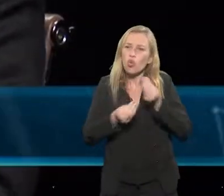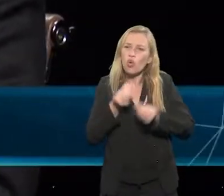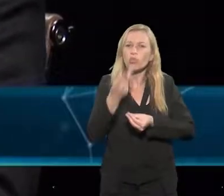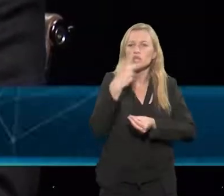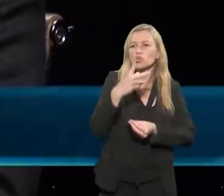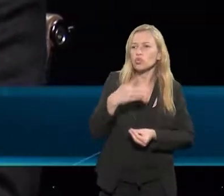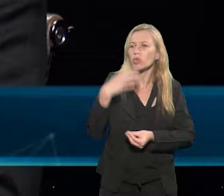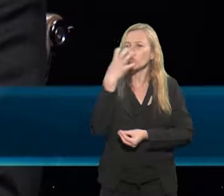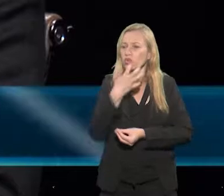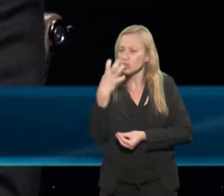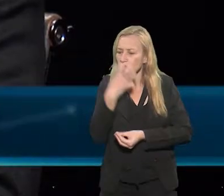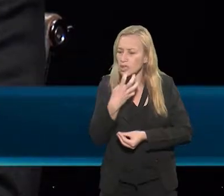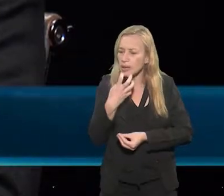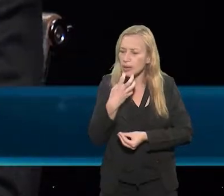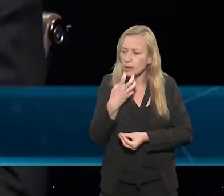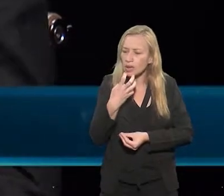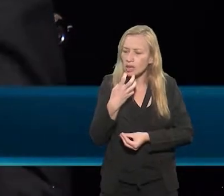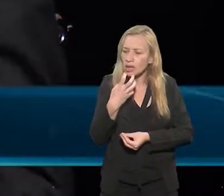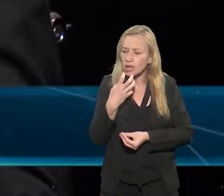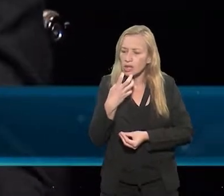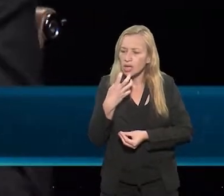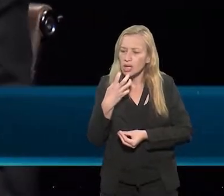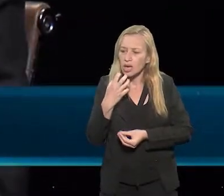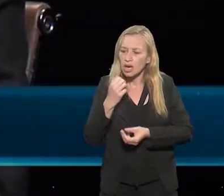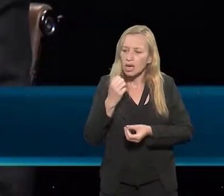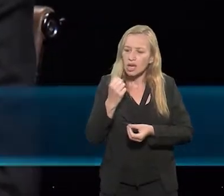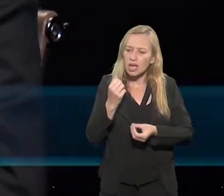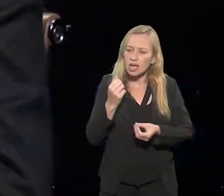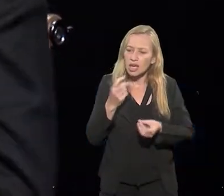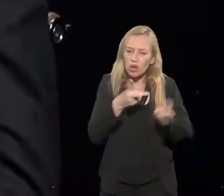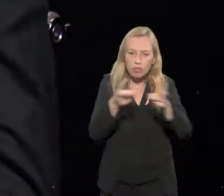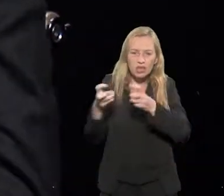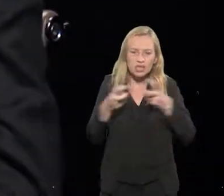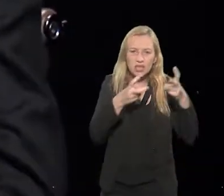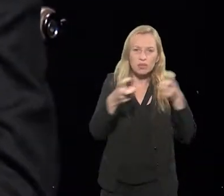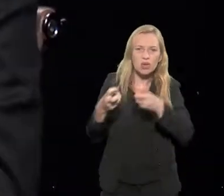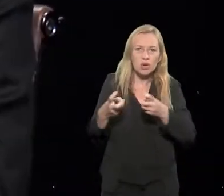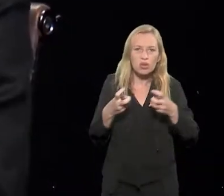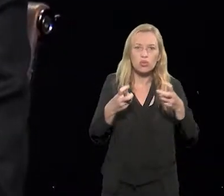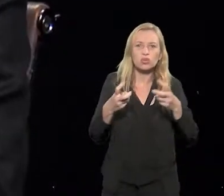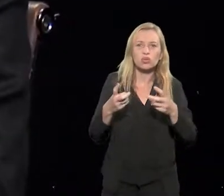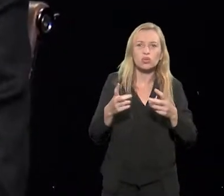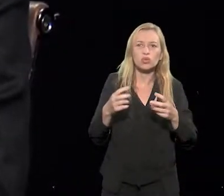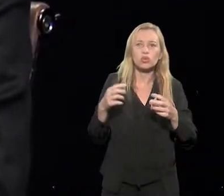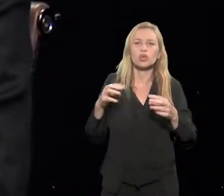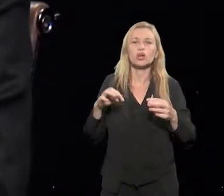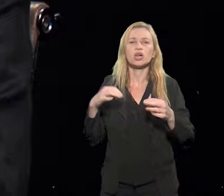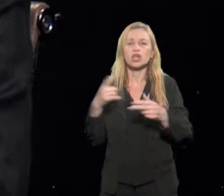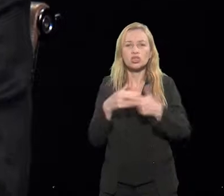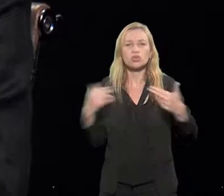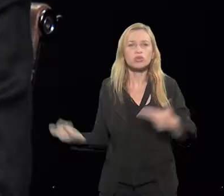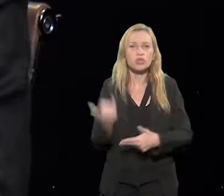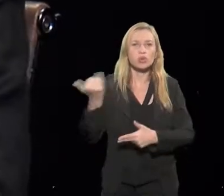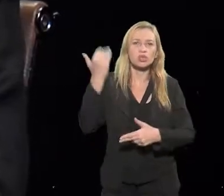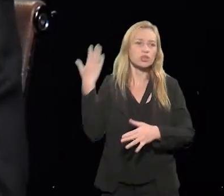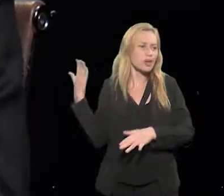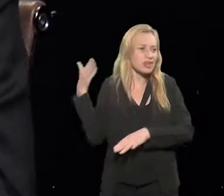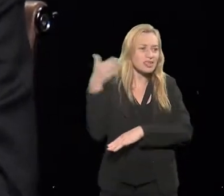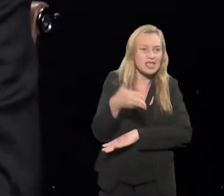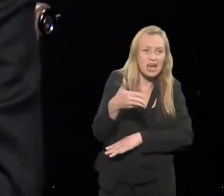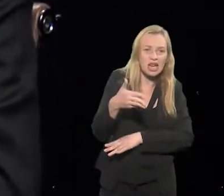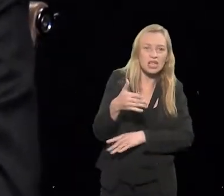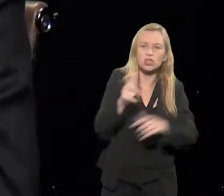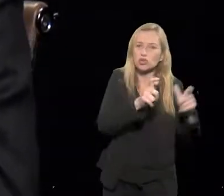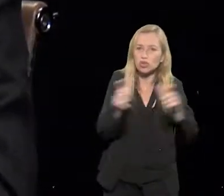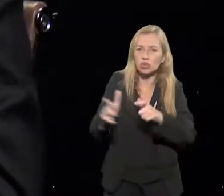a sua música captou esses elementos que você percebia como necessários para entrar